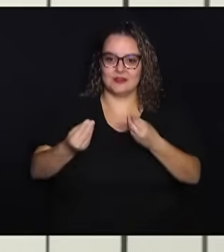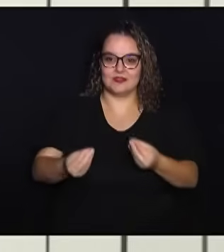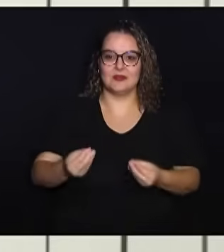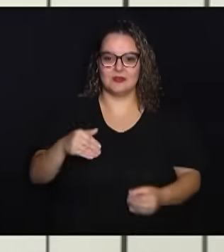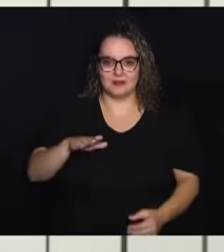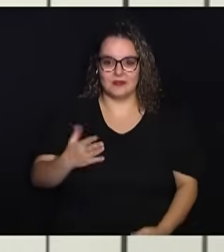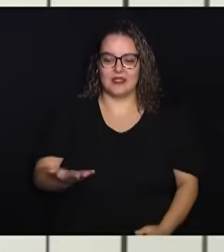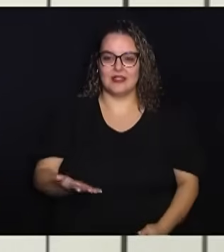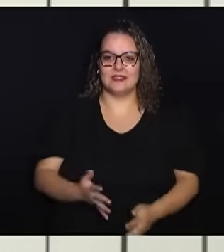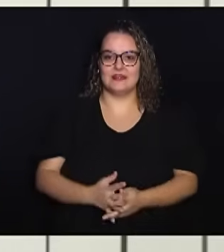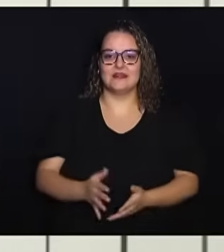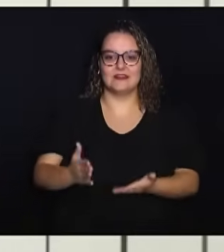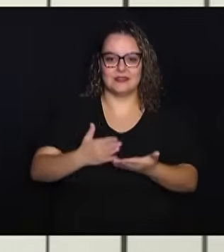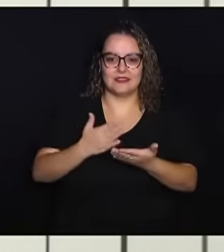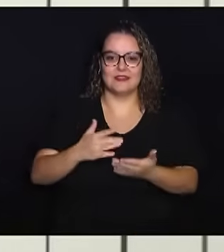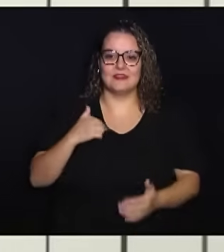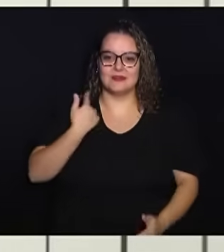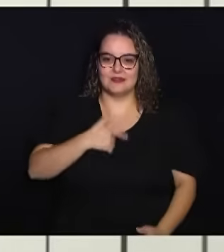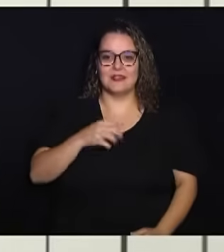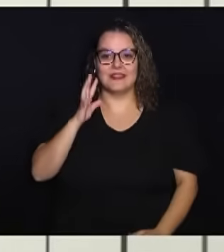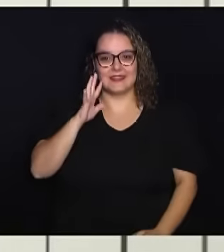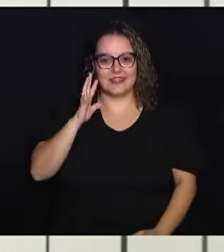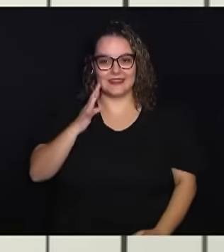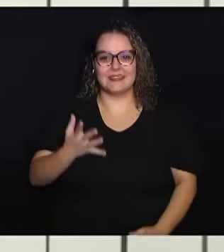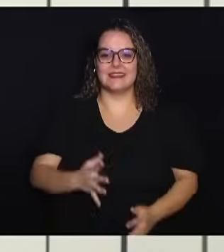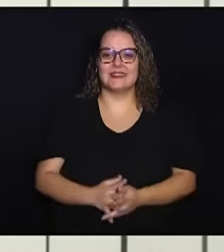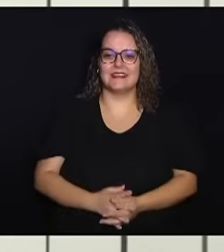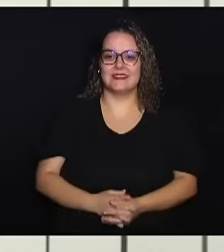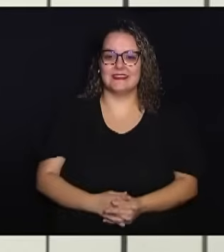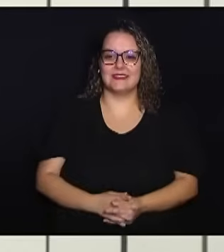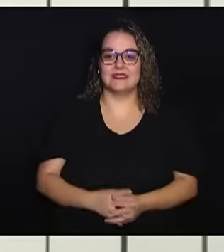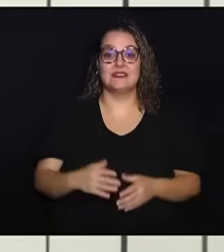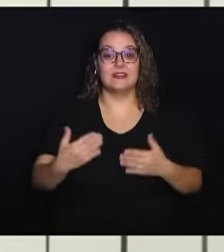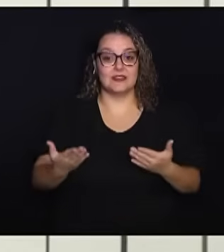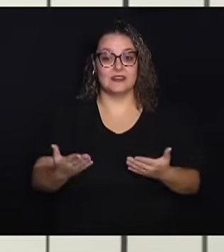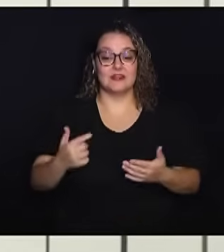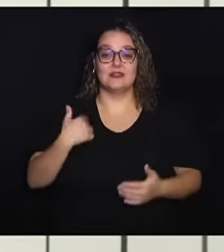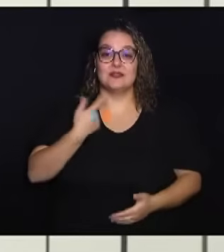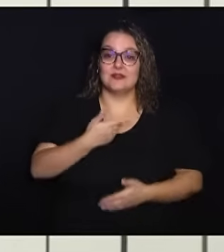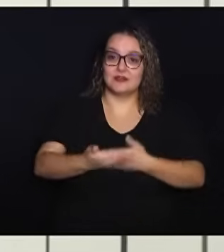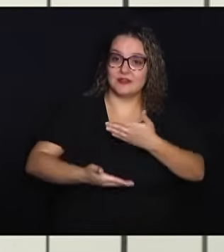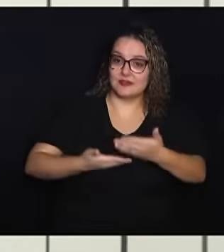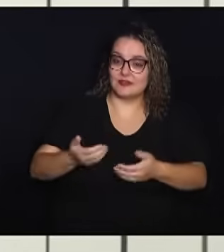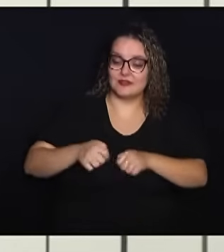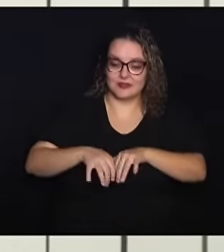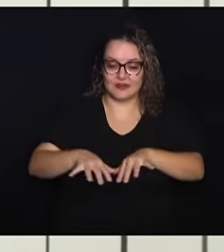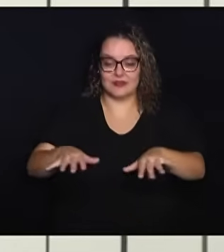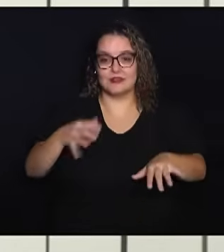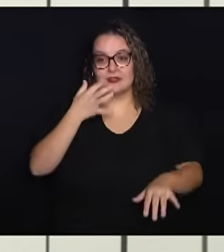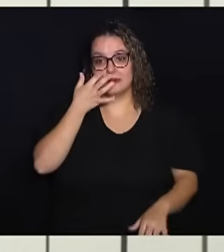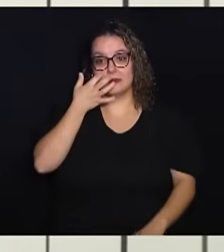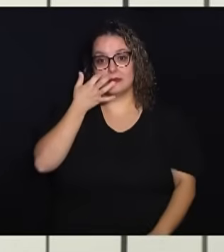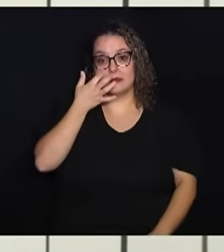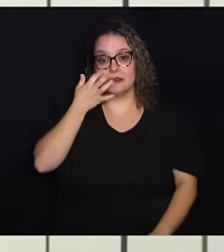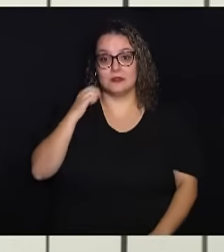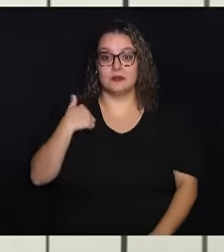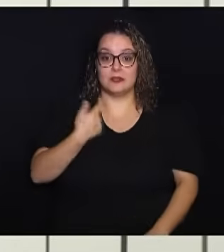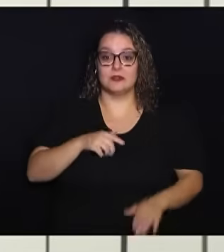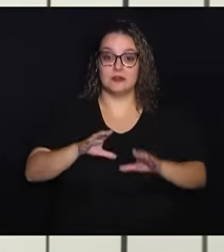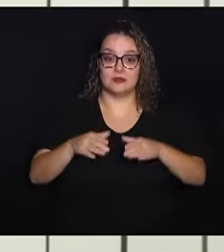mais livros para a gente, ó que legal, pessoal, né? E aí a gente vai repassar para a nossa equipe,